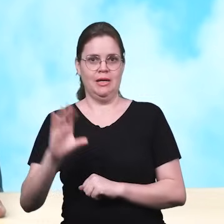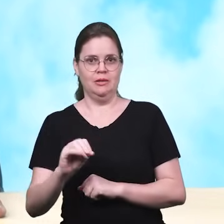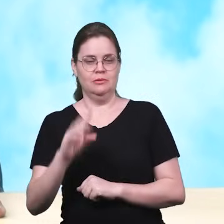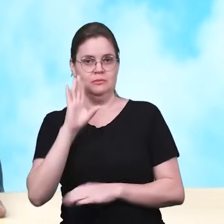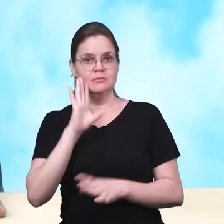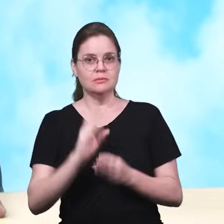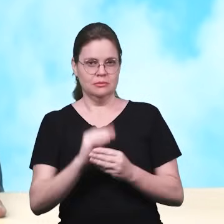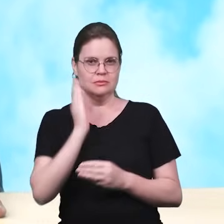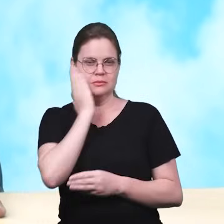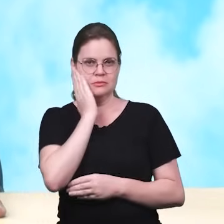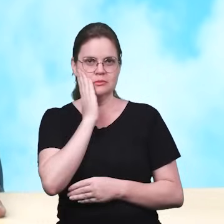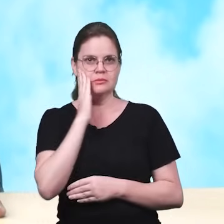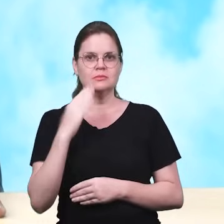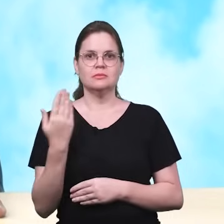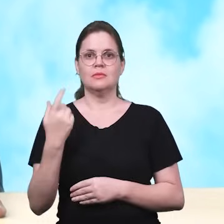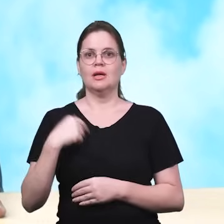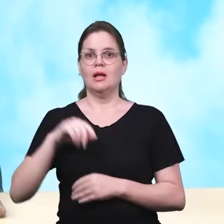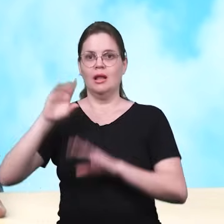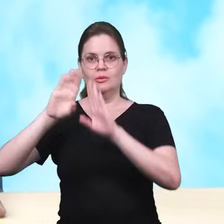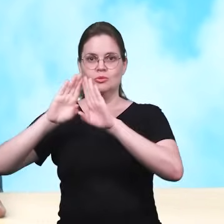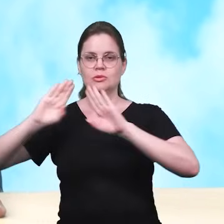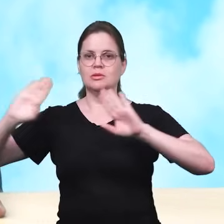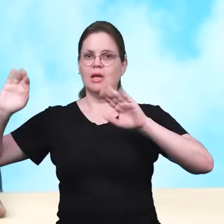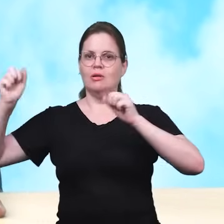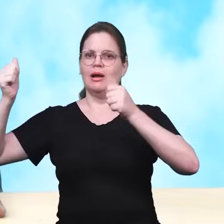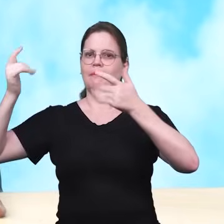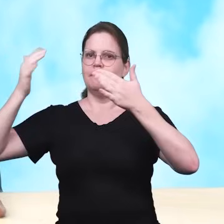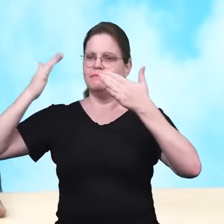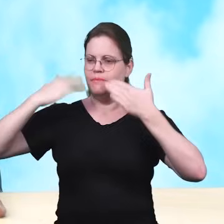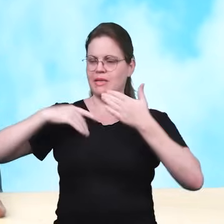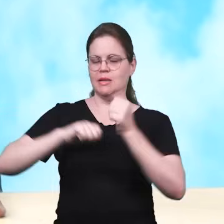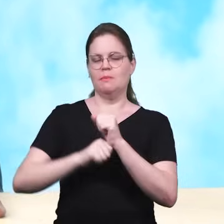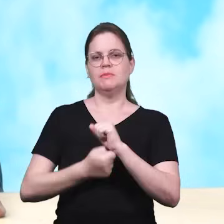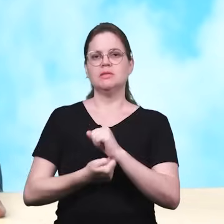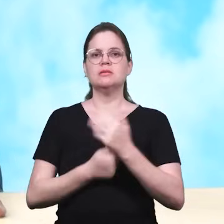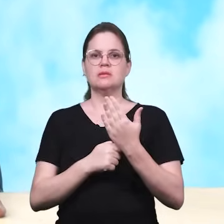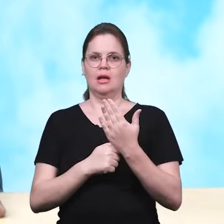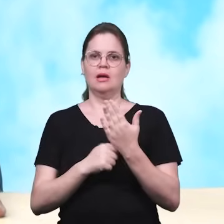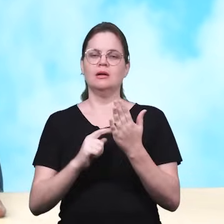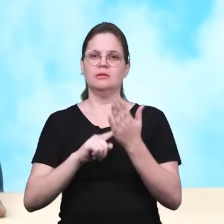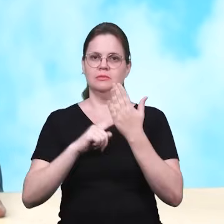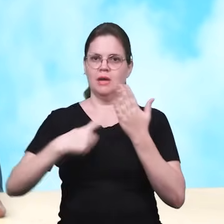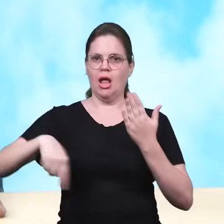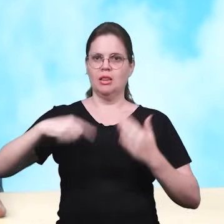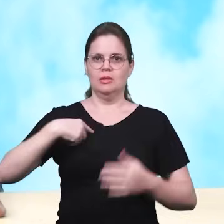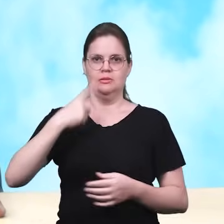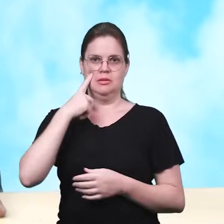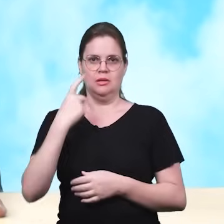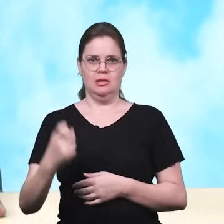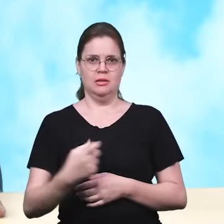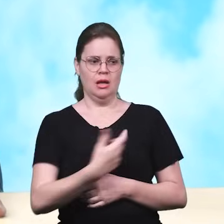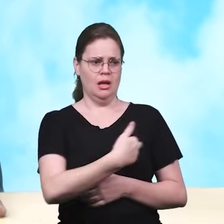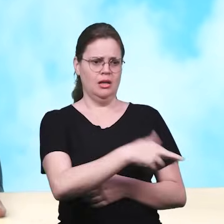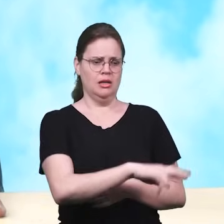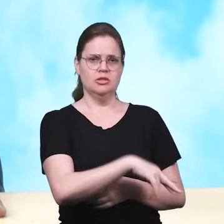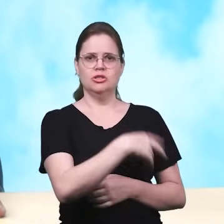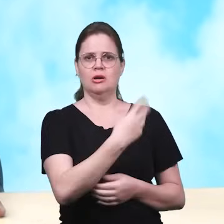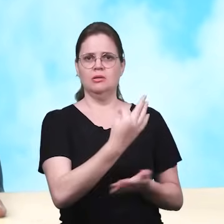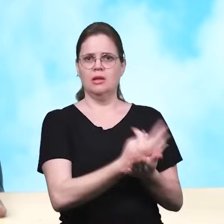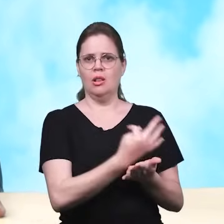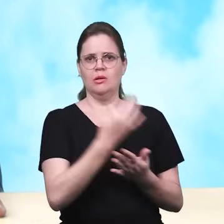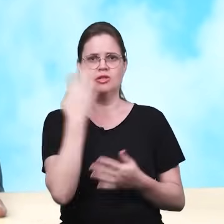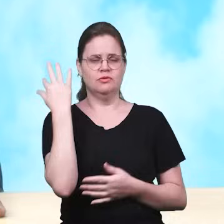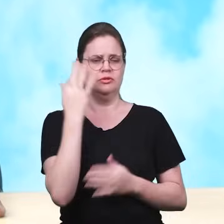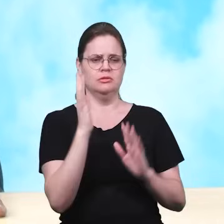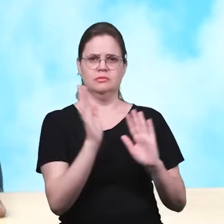céu. Para o povo de Deus, é só o que vem do céu que interessa. Não interessa outro alimento. Nós não